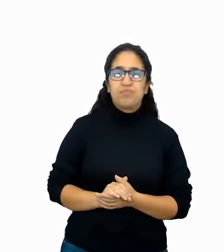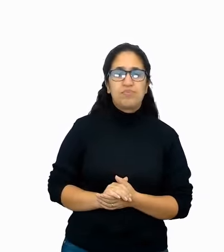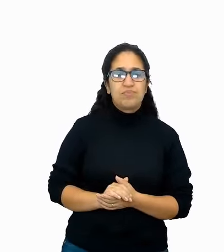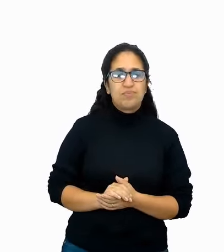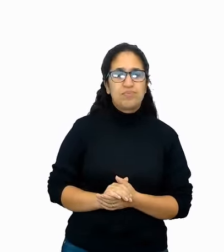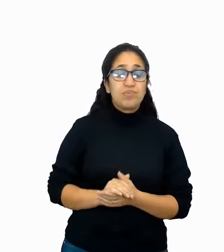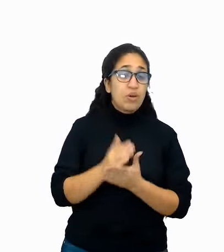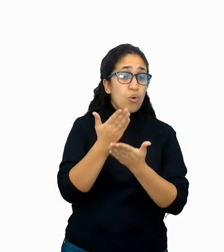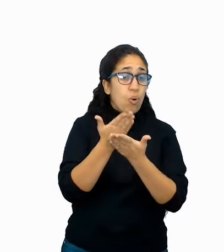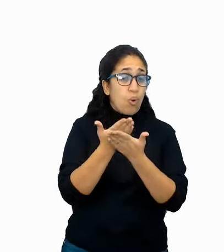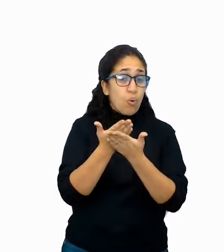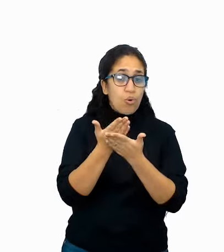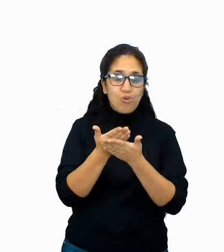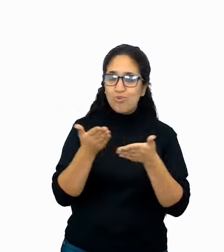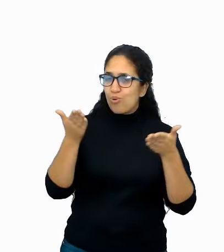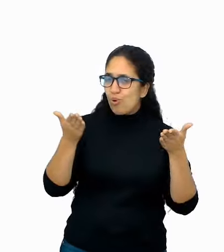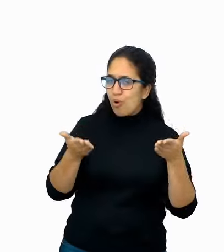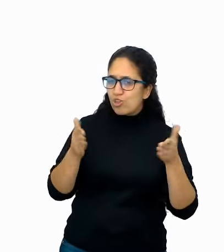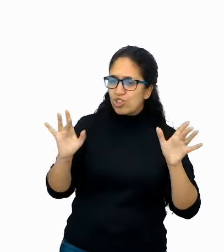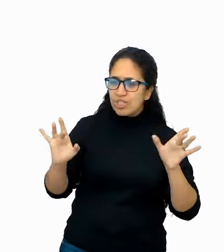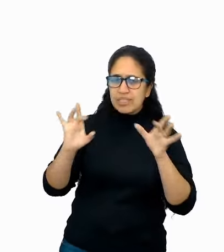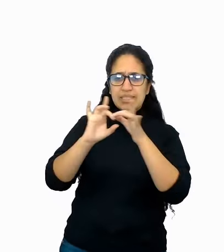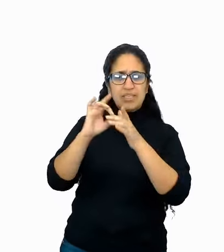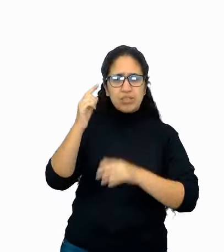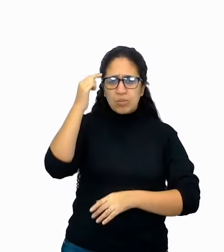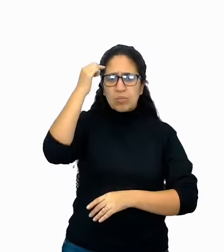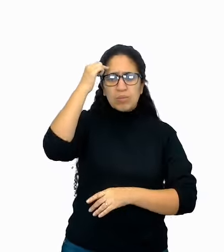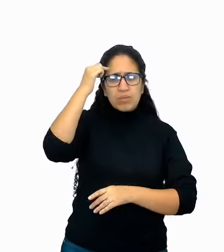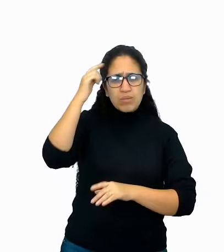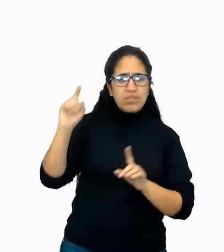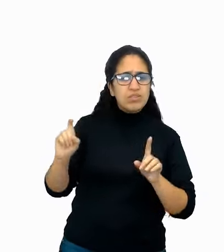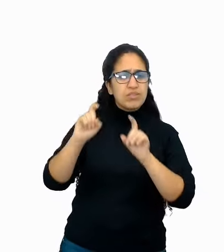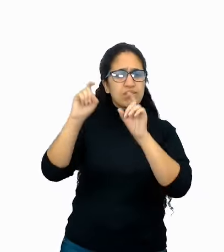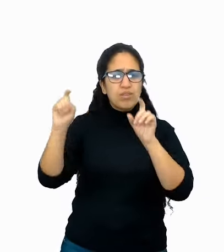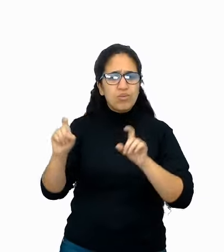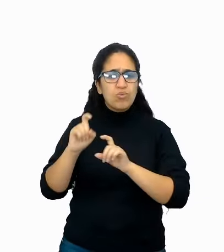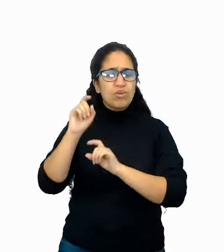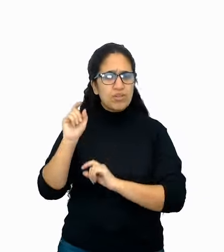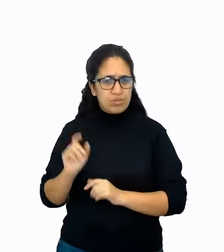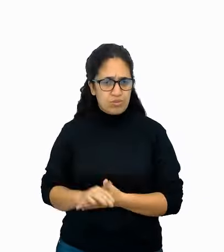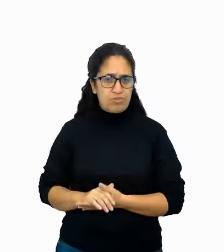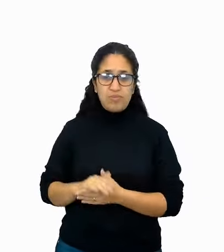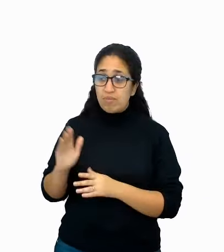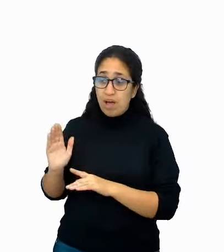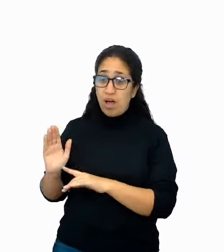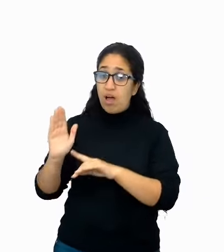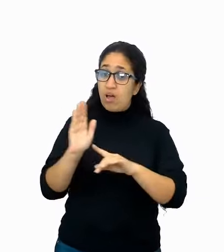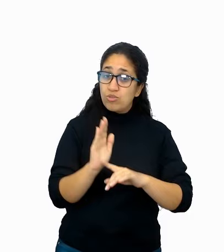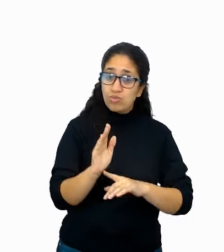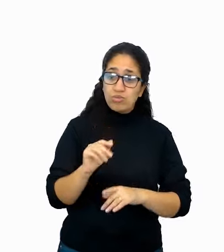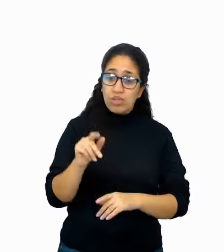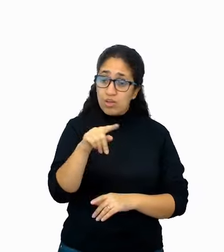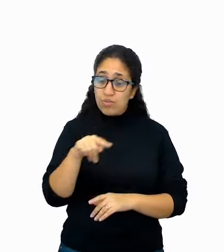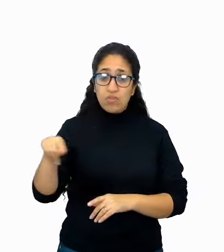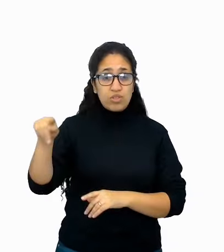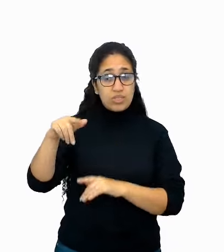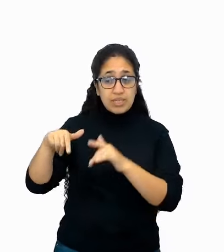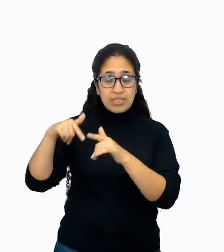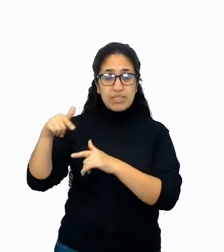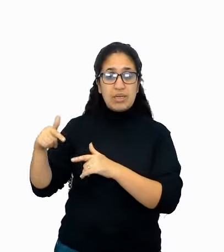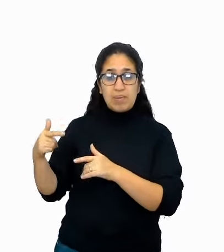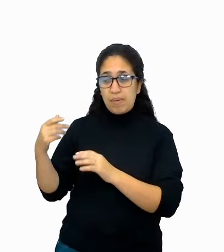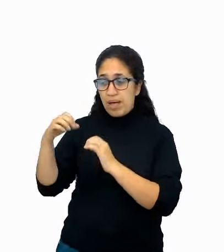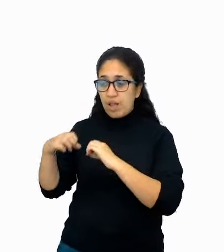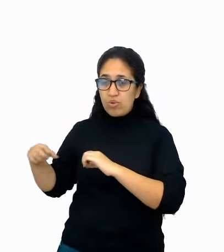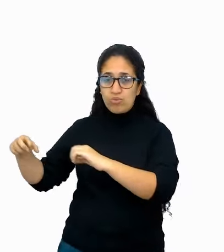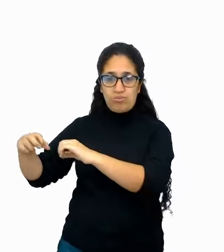a qual atrelamos os estudos de hoje ao pensamento computacional a fim de subsidiar o trabalho docentes das